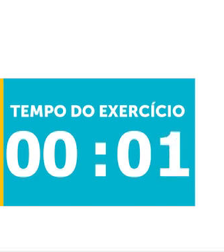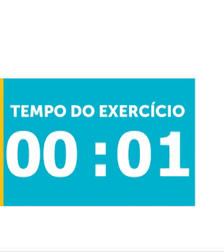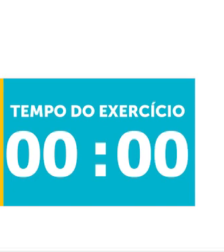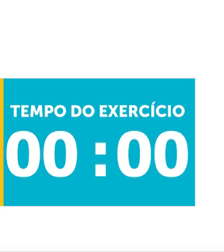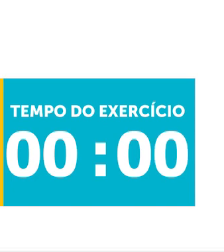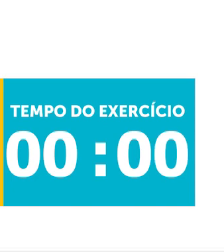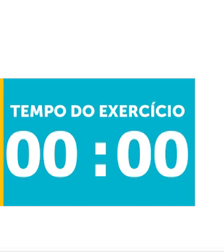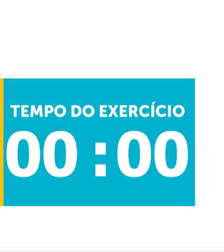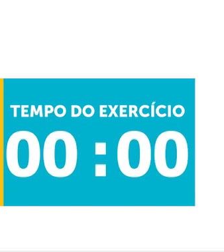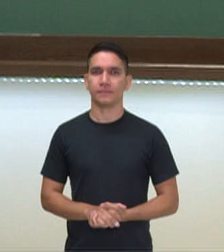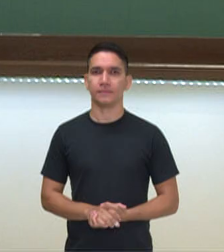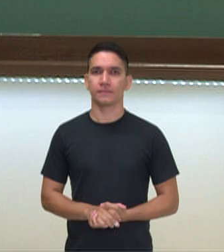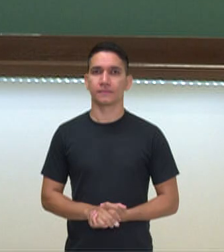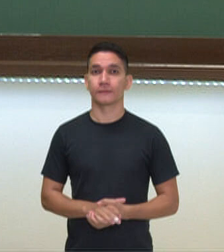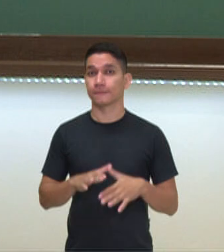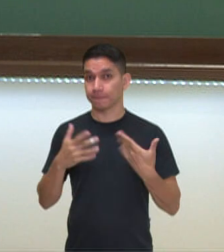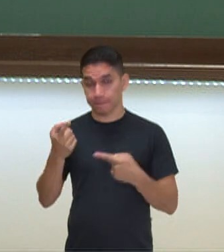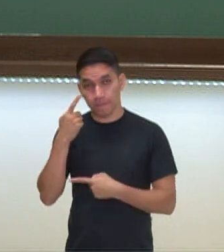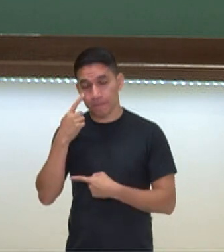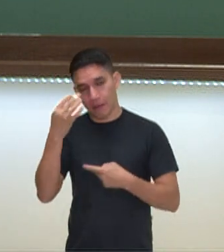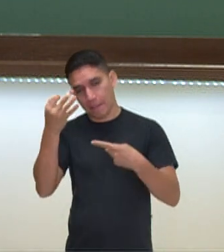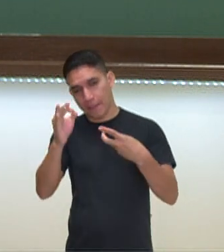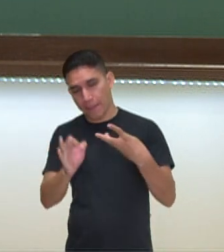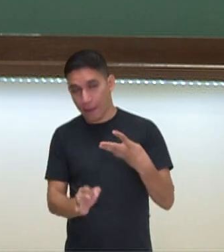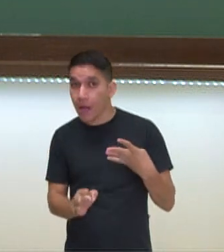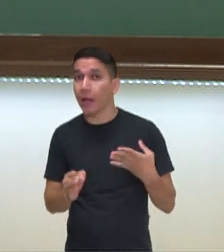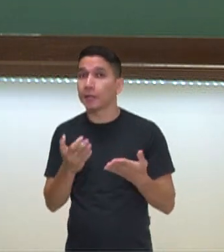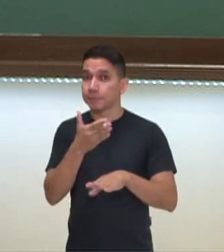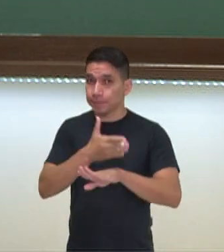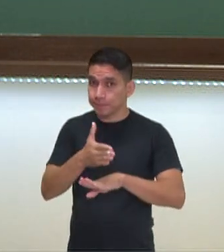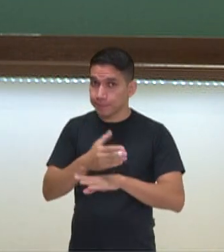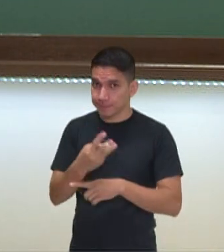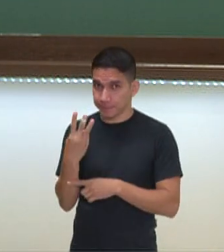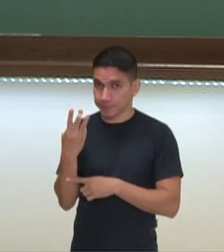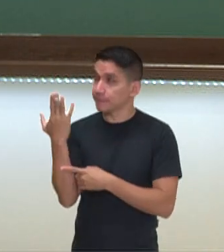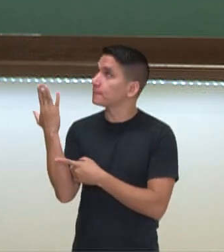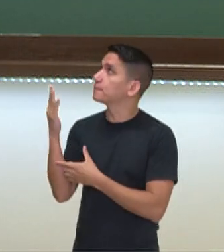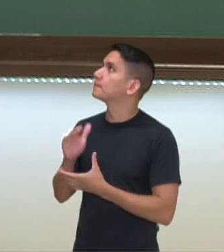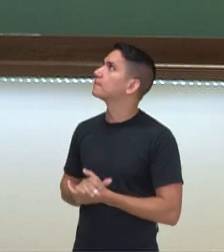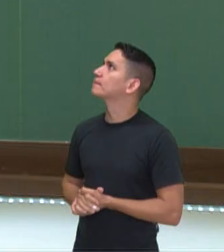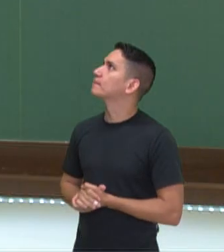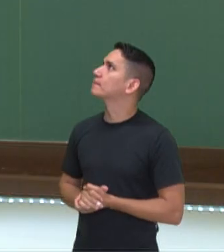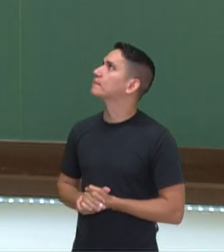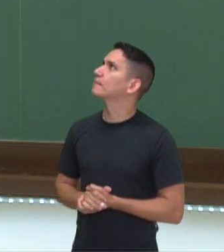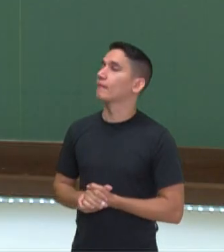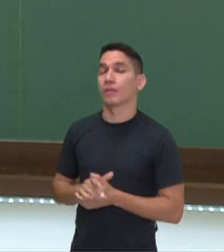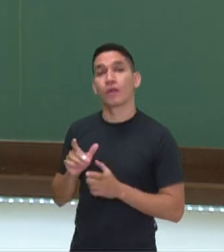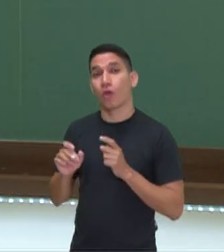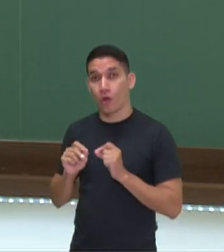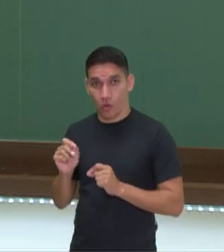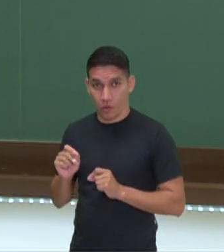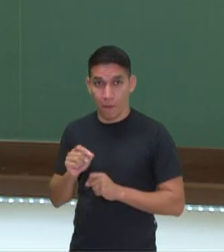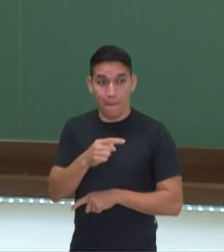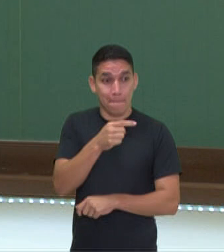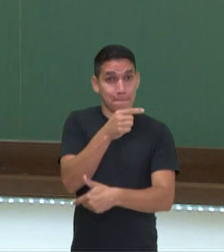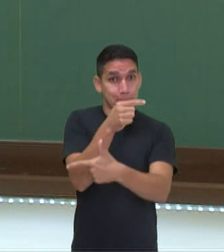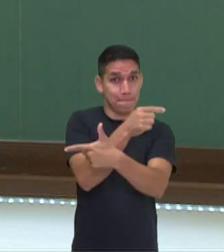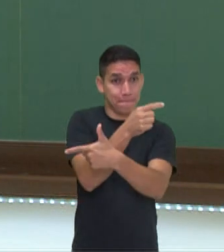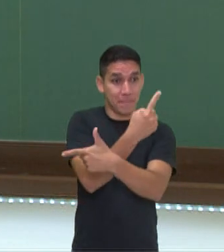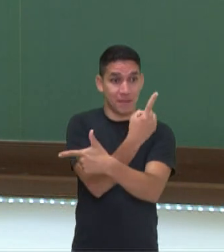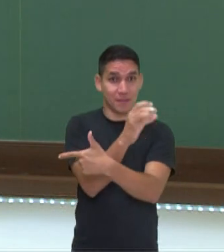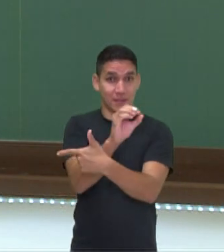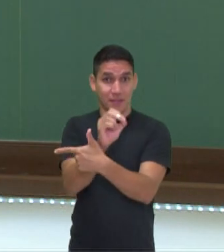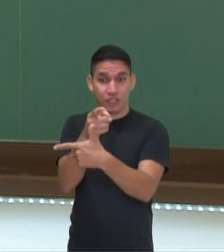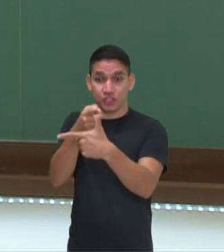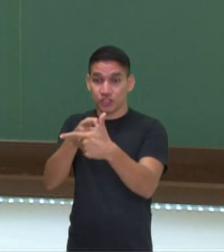nós vamos corrigir o nosso praticando três Então vamos lá menos 100 /